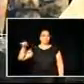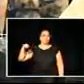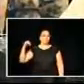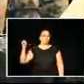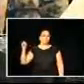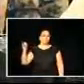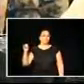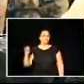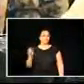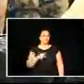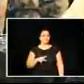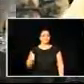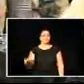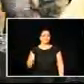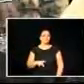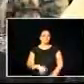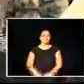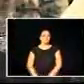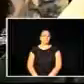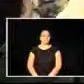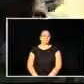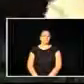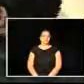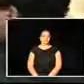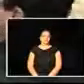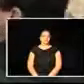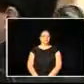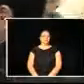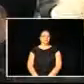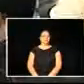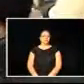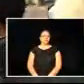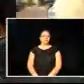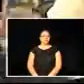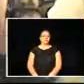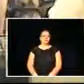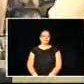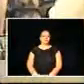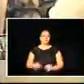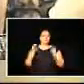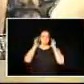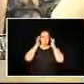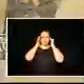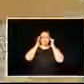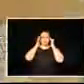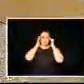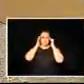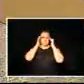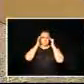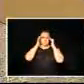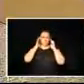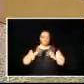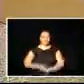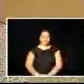Nilton, pediu para aceito pela presidência, então o vereador Jefferson Campos falará primeiro.